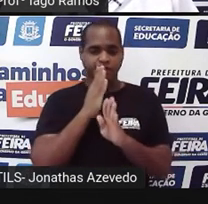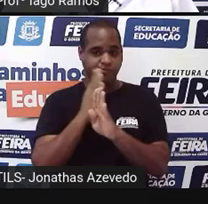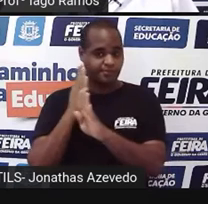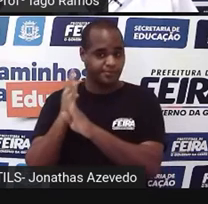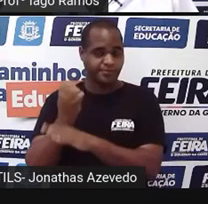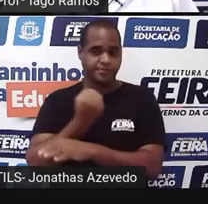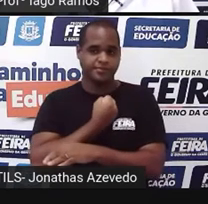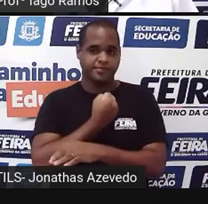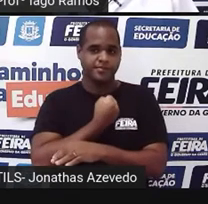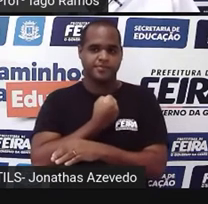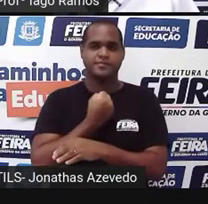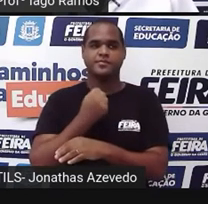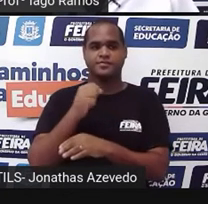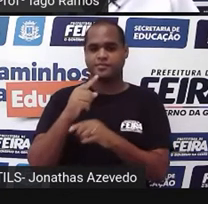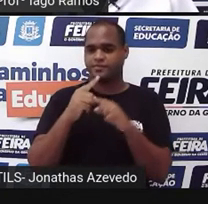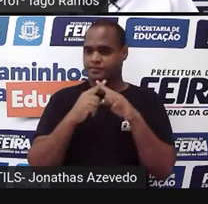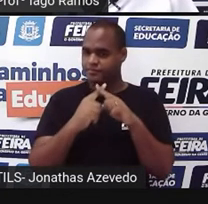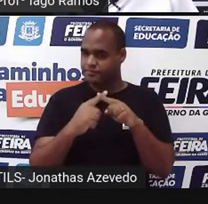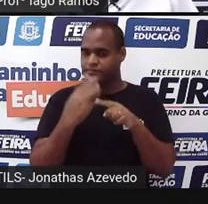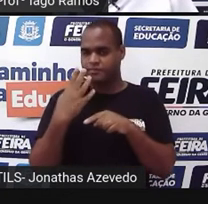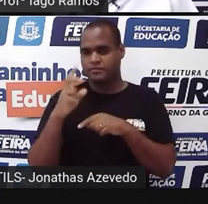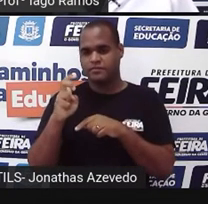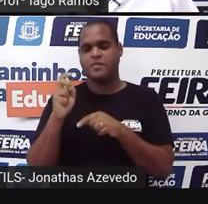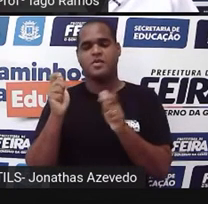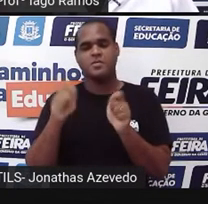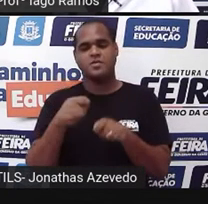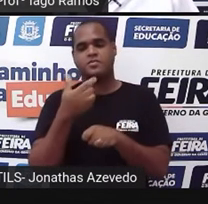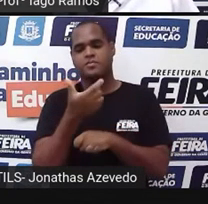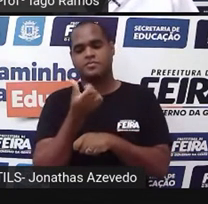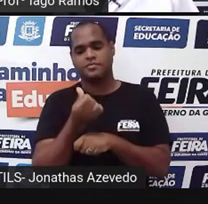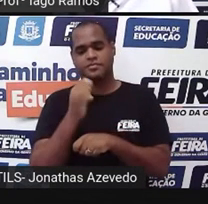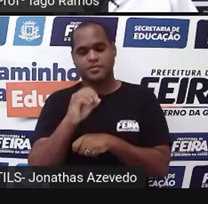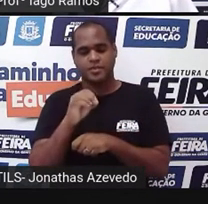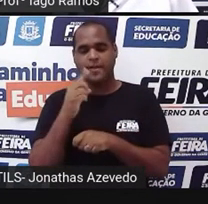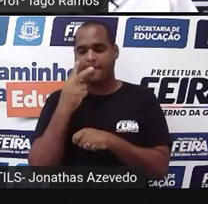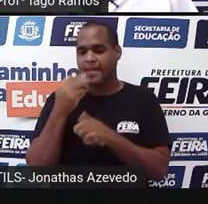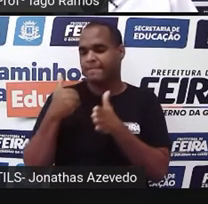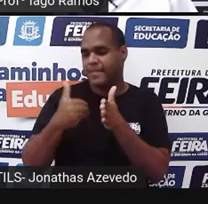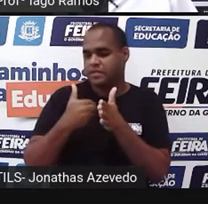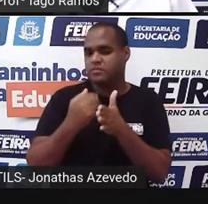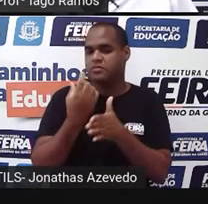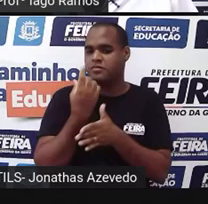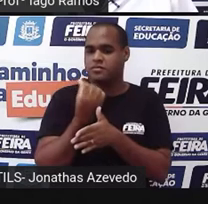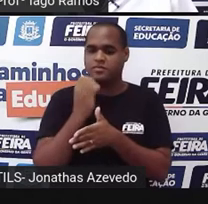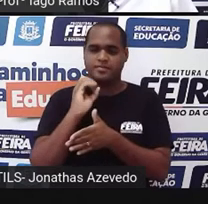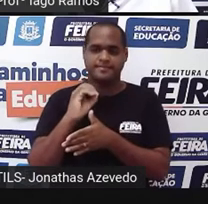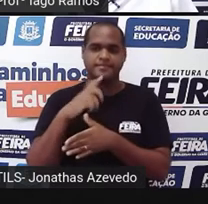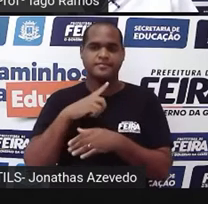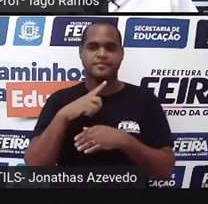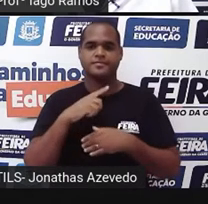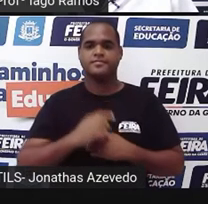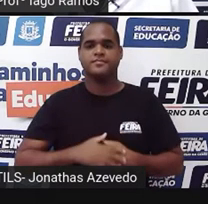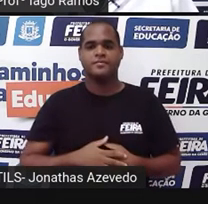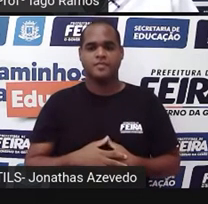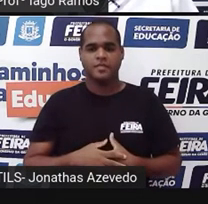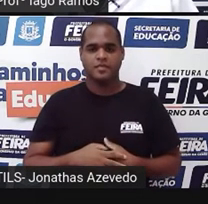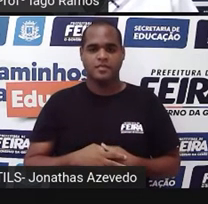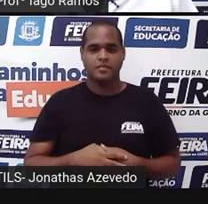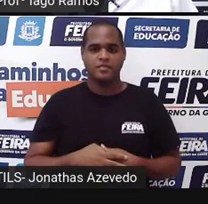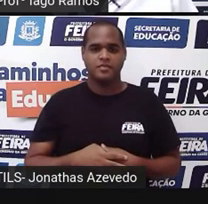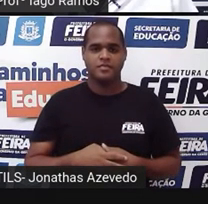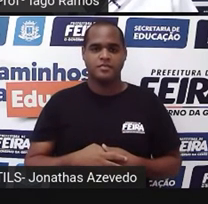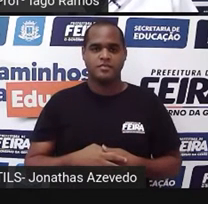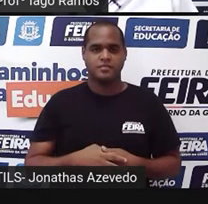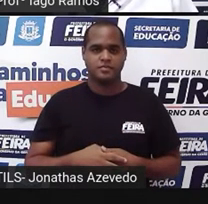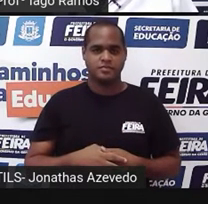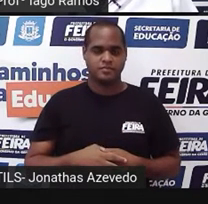que vezes 45 desse 260 ou chegue mais perto de 260 tá bom E aí